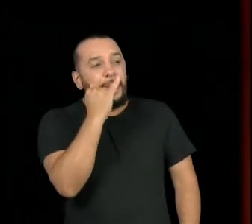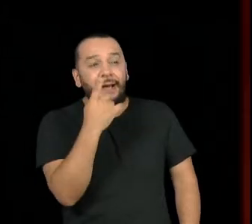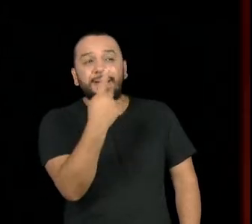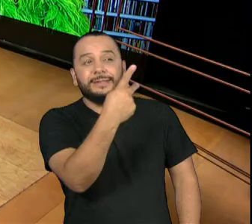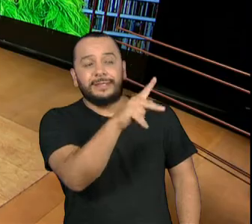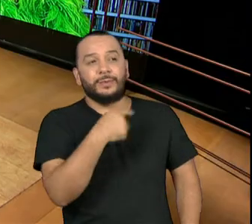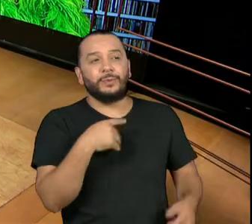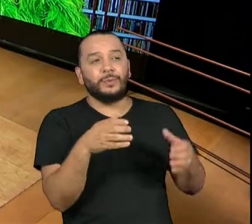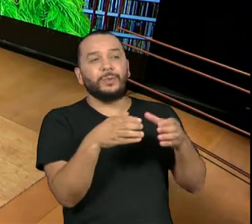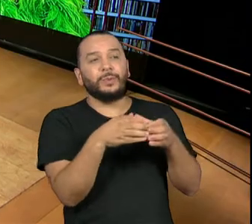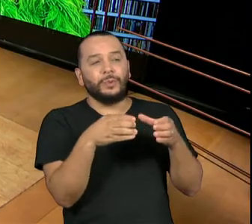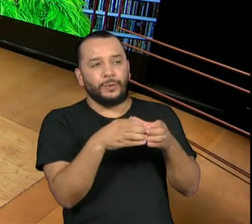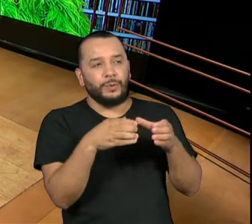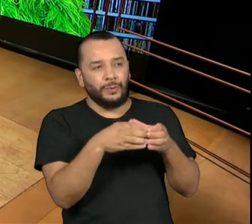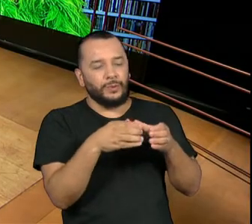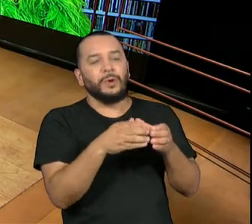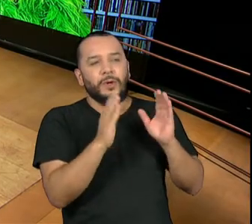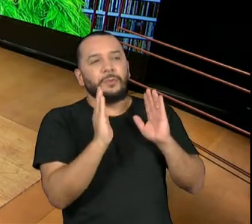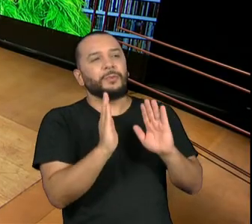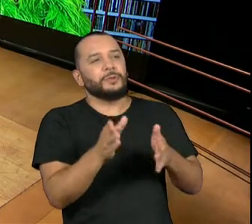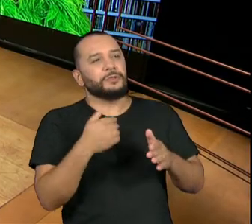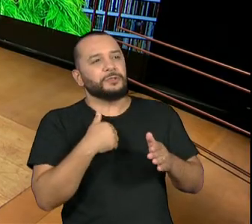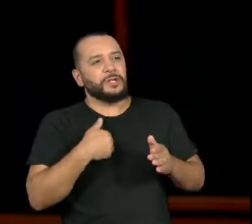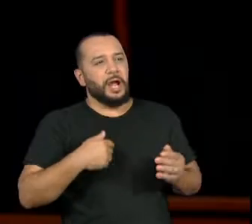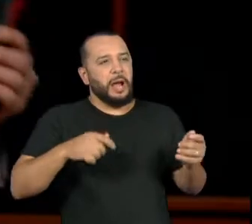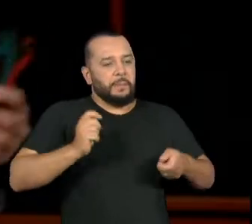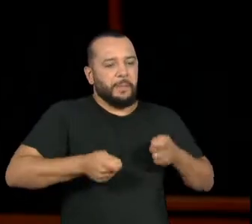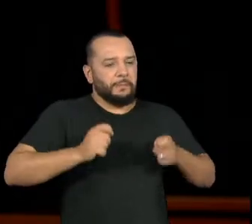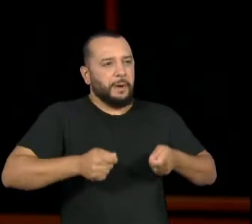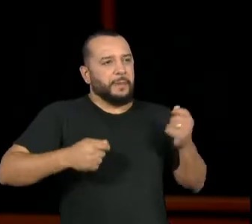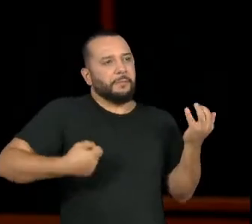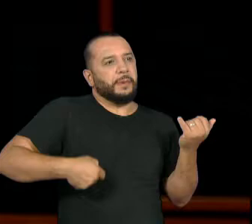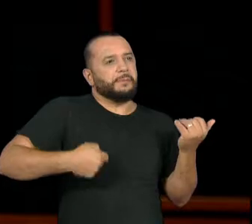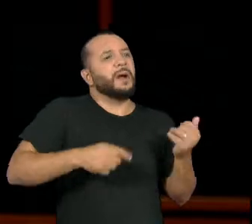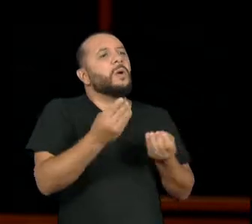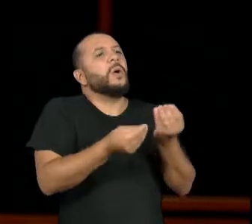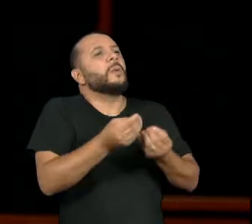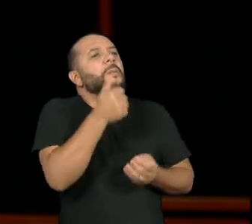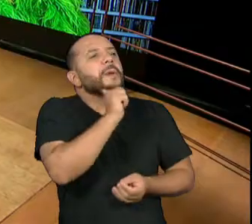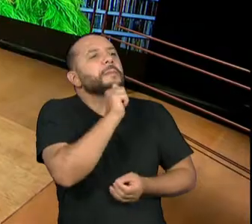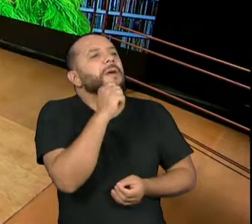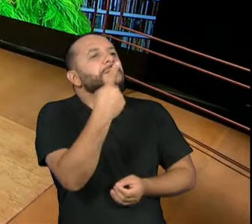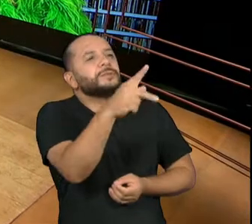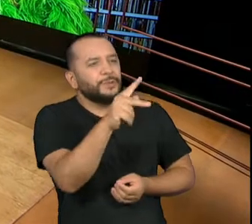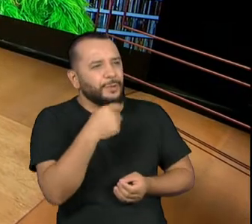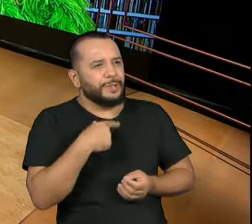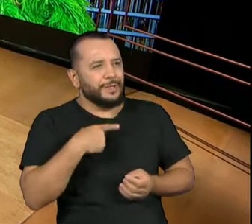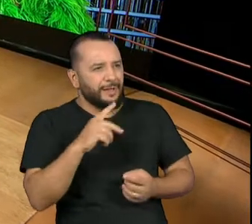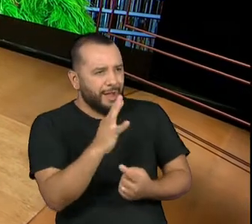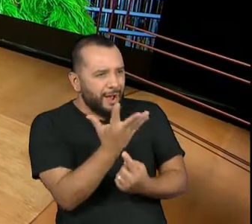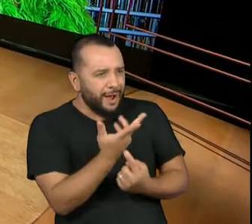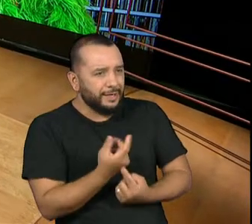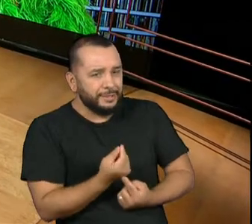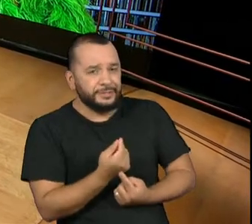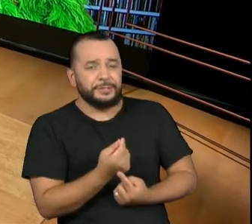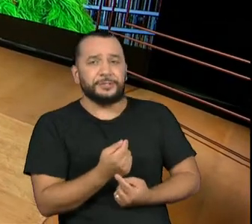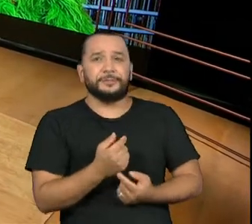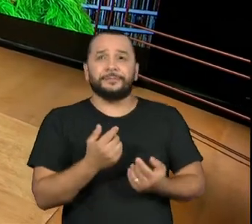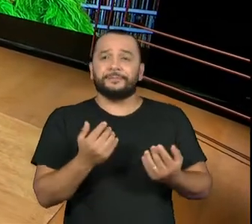e sua mãe tinha alguma relação com a música ou com algo ligado à arte? Como é que era? A minha